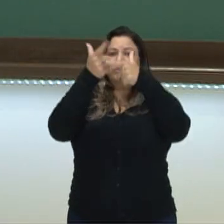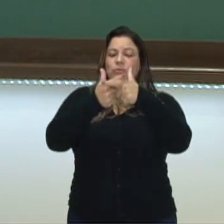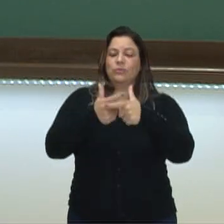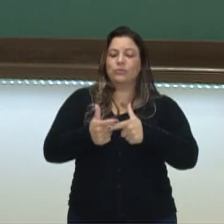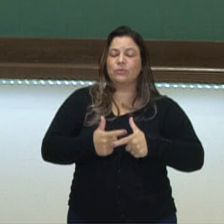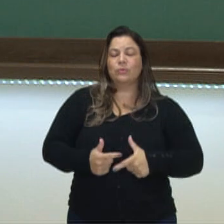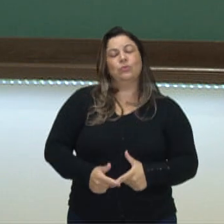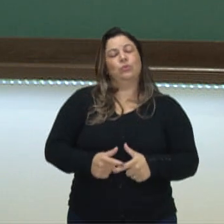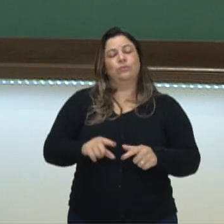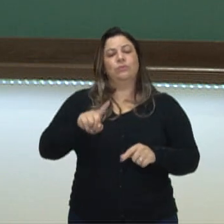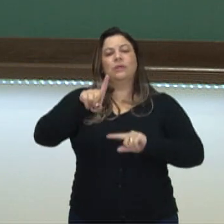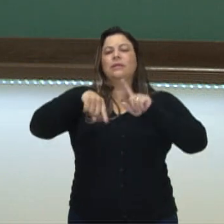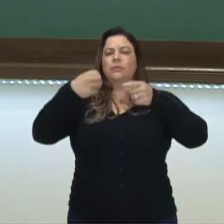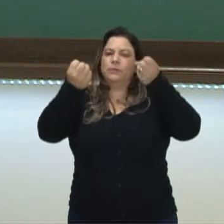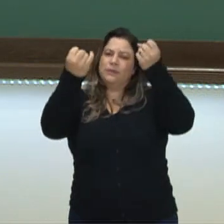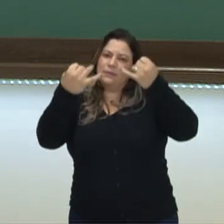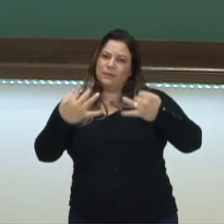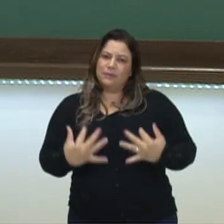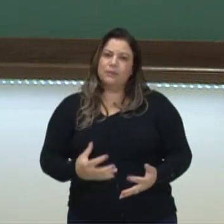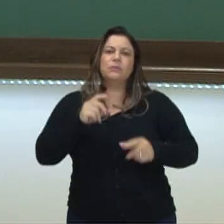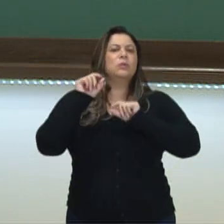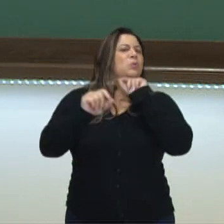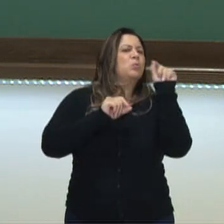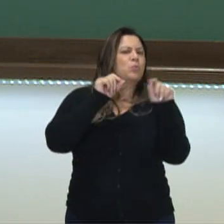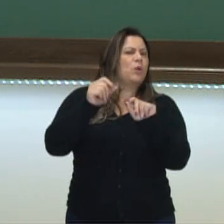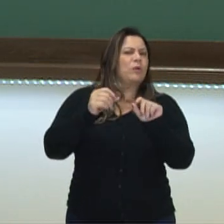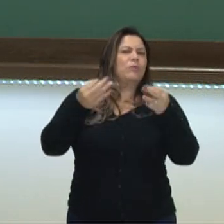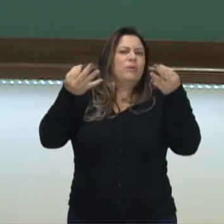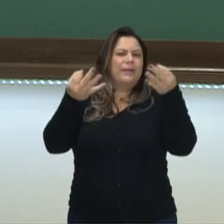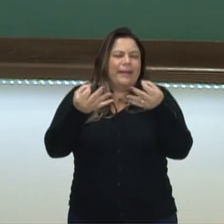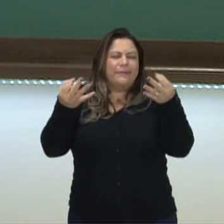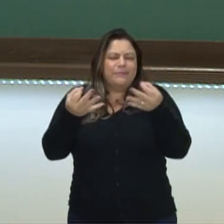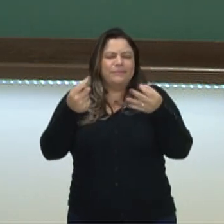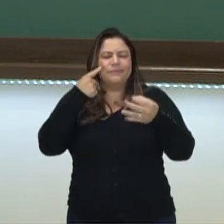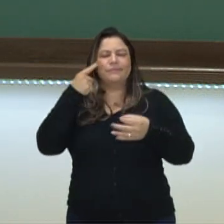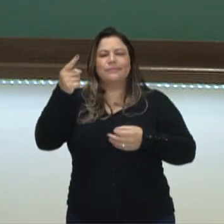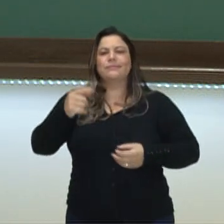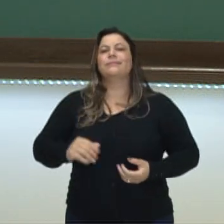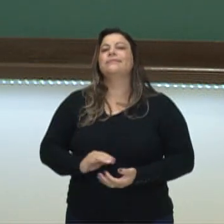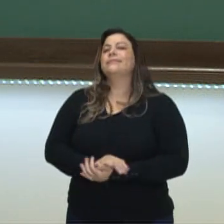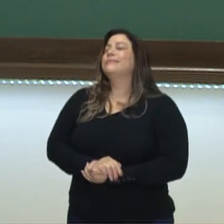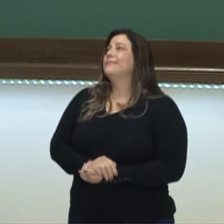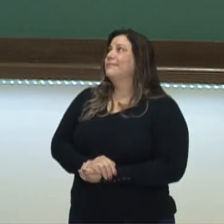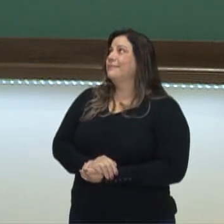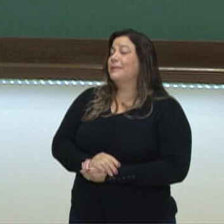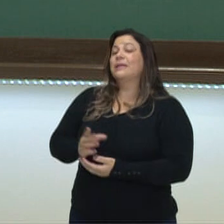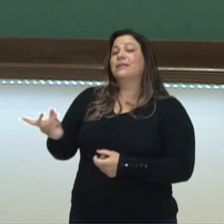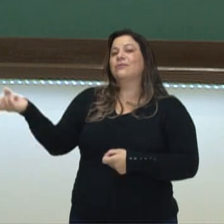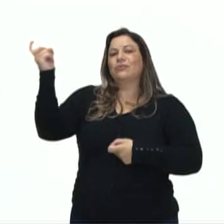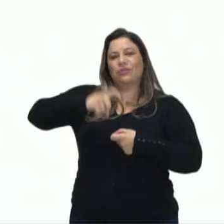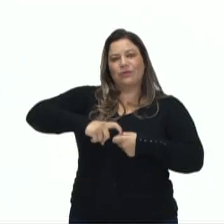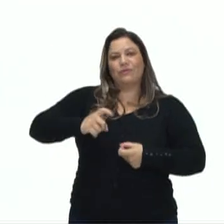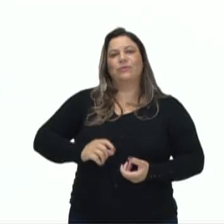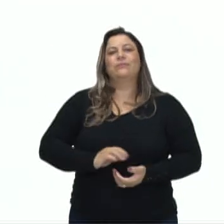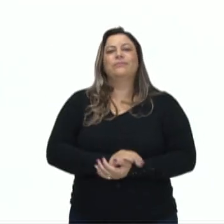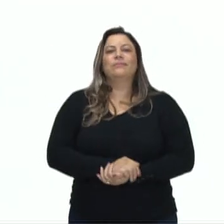conte quais dessas frações poderiam ser chamadas de frações quadradas perfeitas. Já volto.